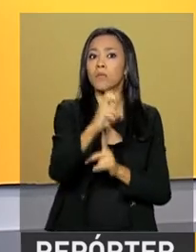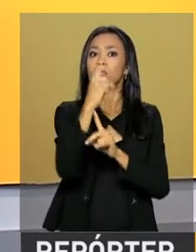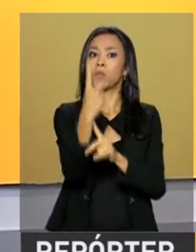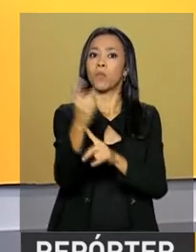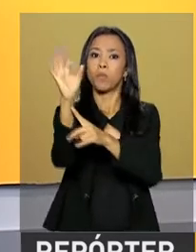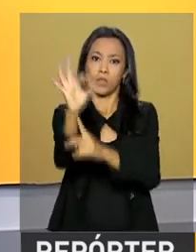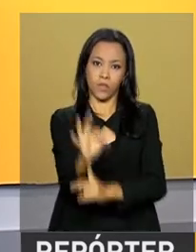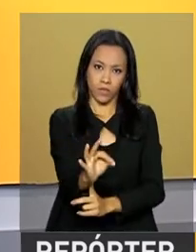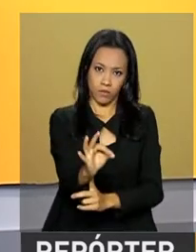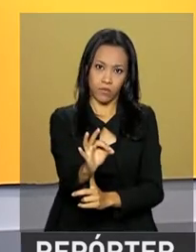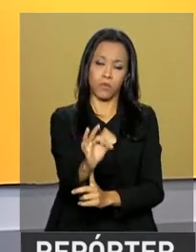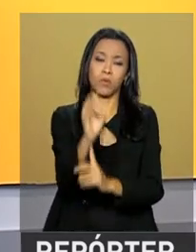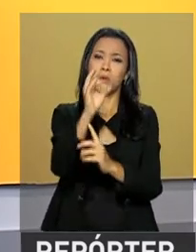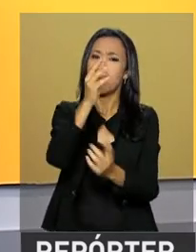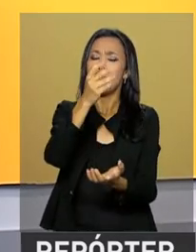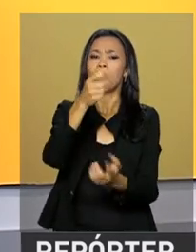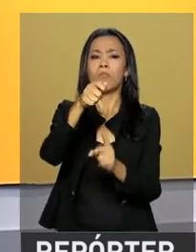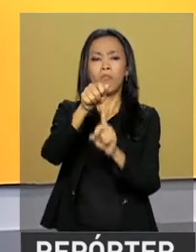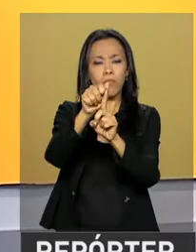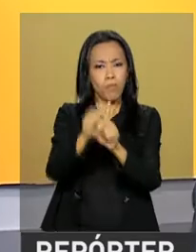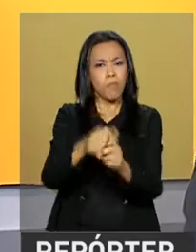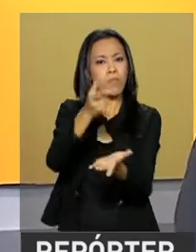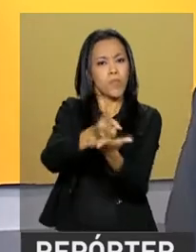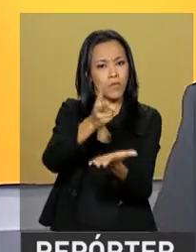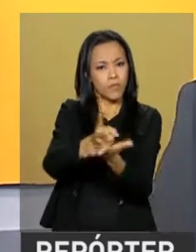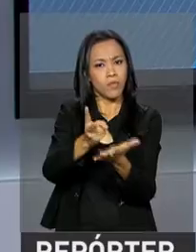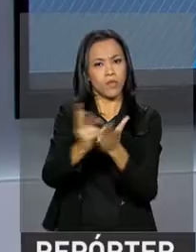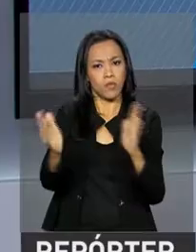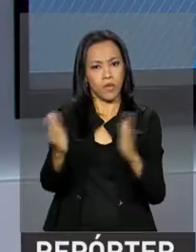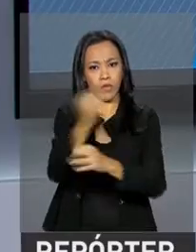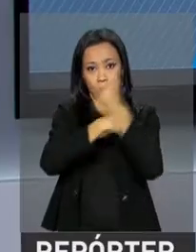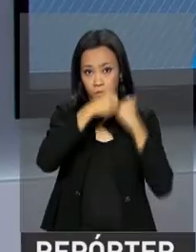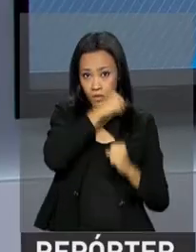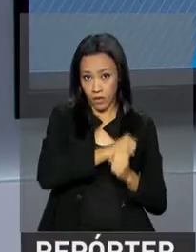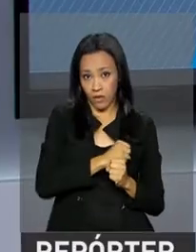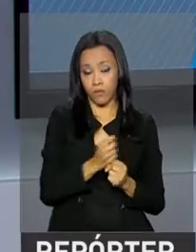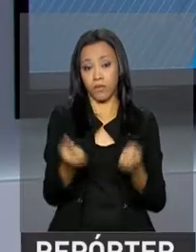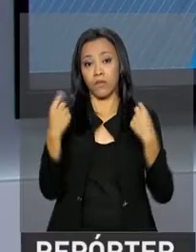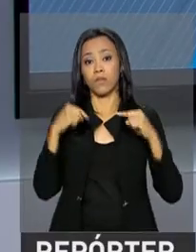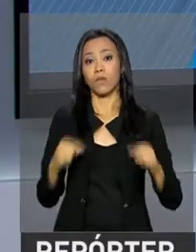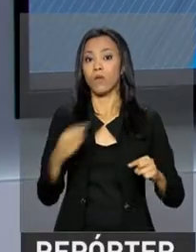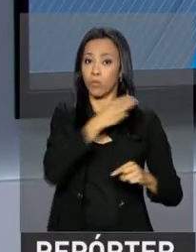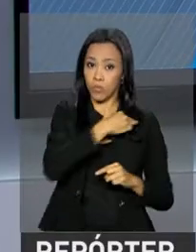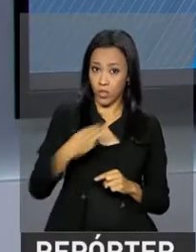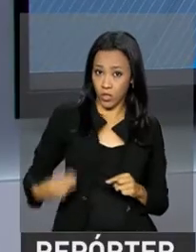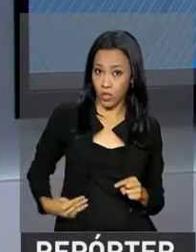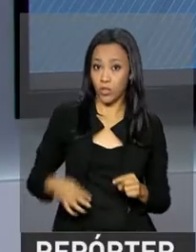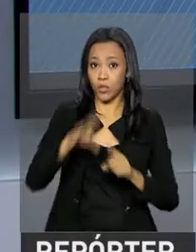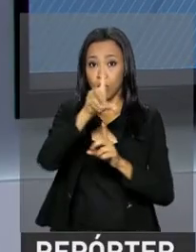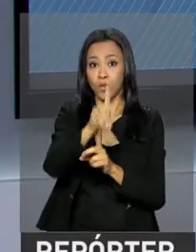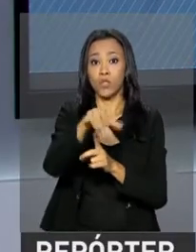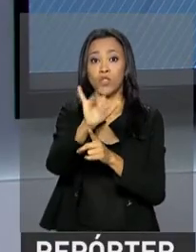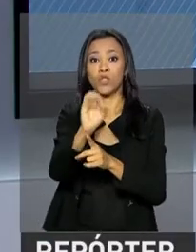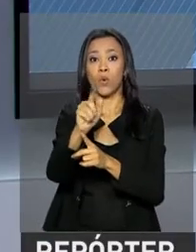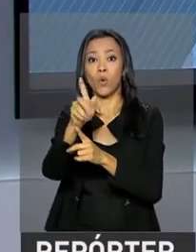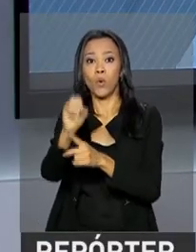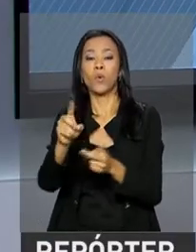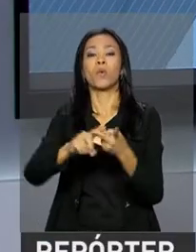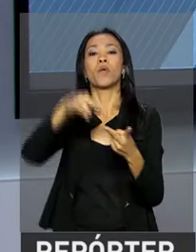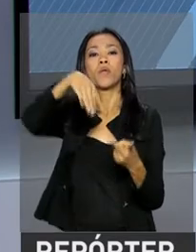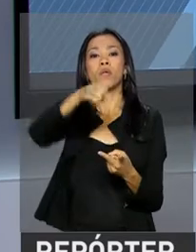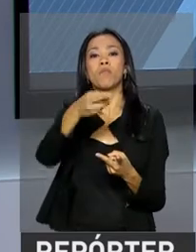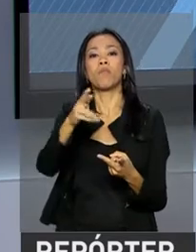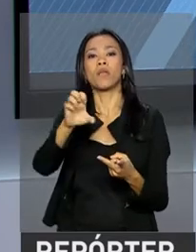cento sobre o mesmo mês do ano passado e os ministros jogo oliveira henrique meirelles participaram de um seminário